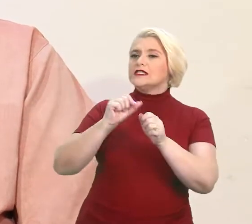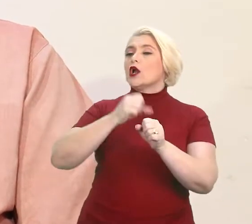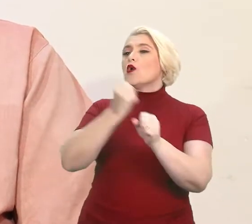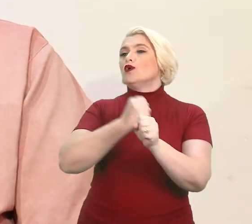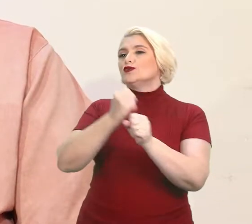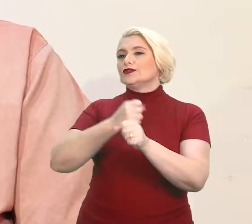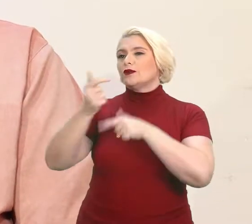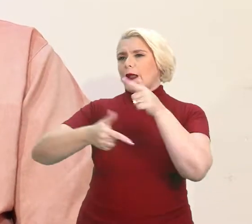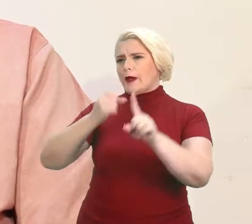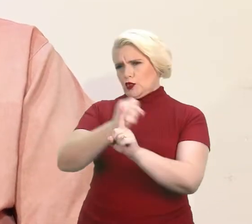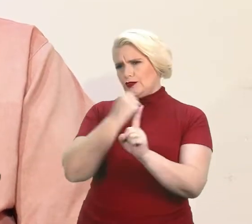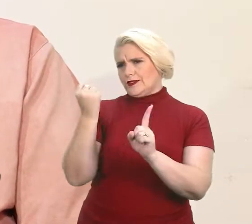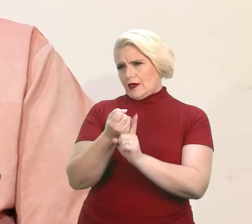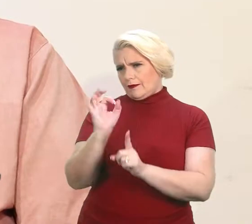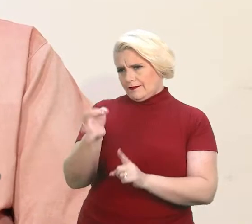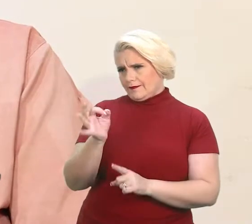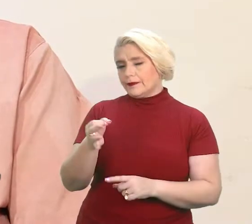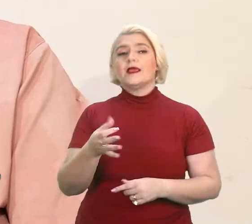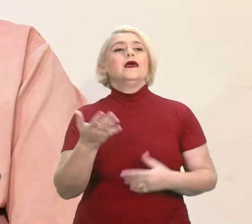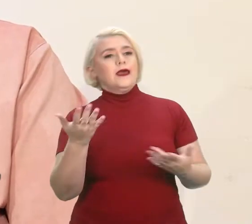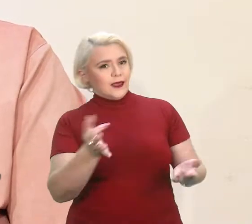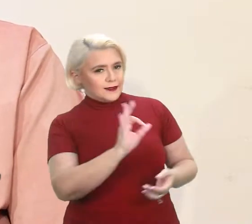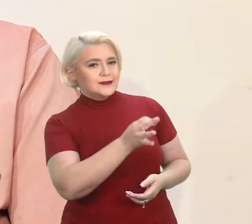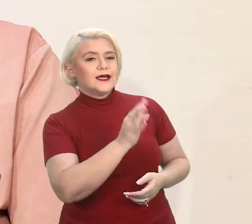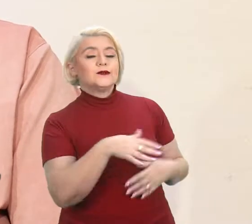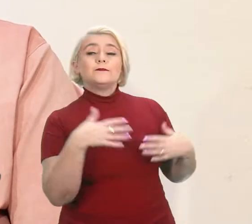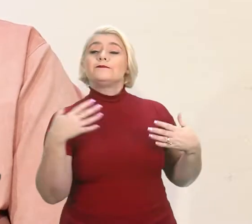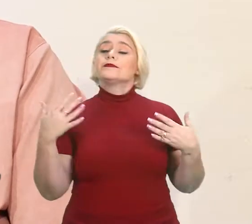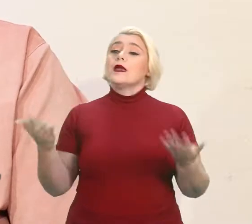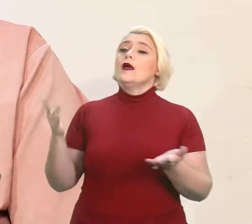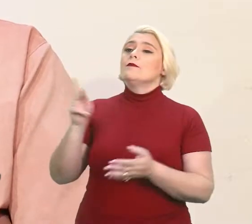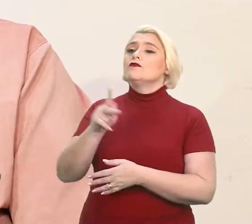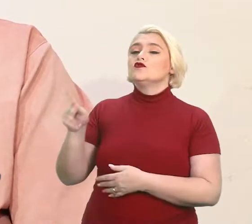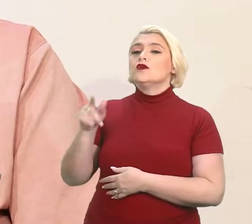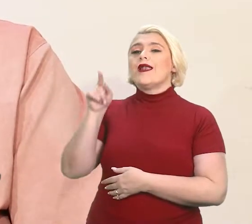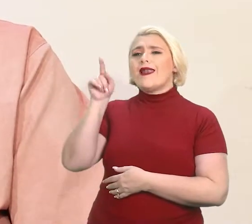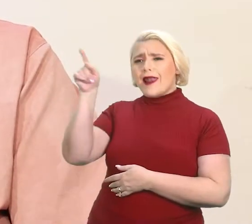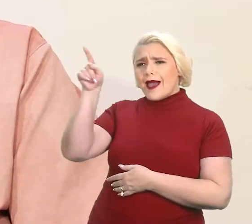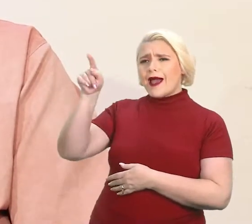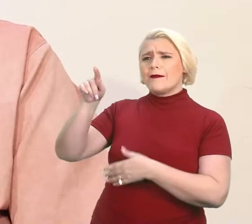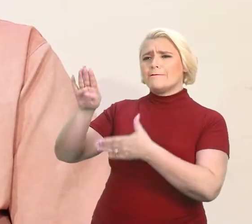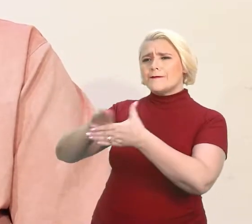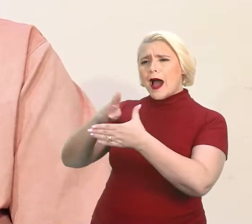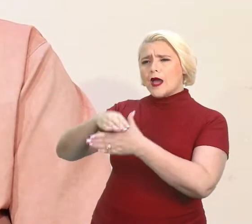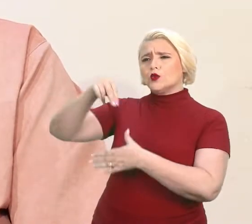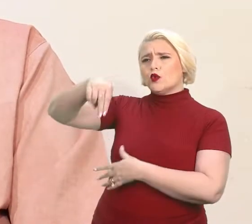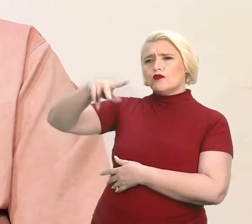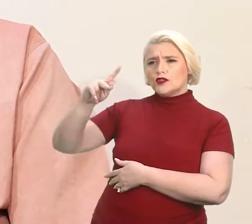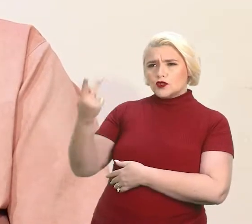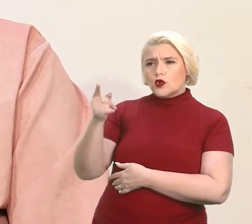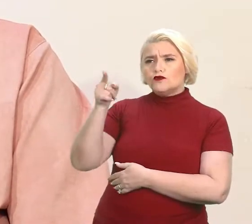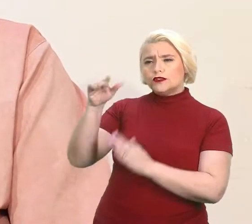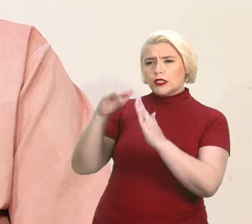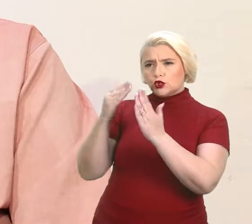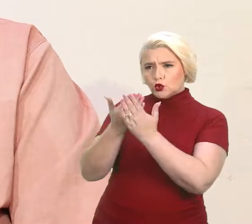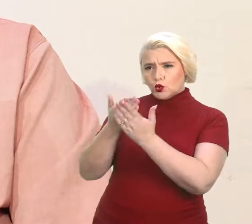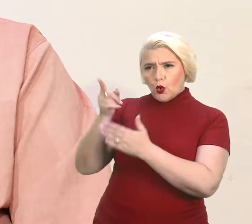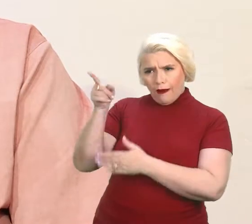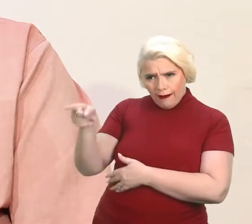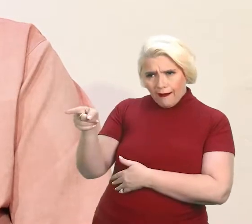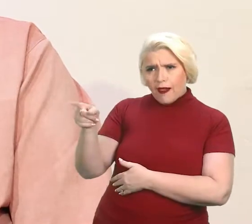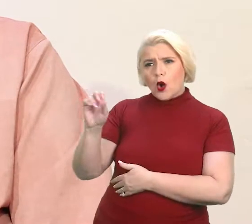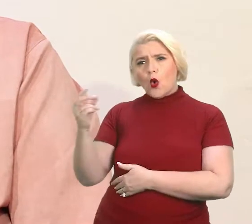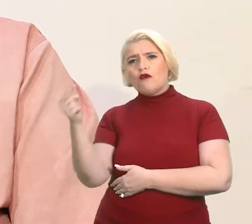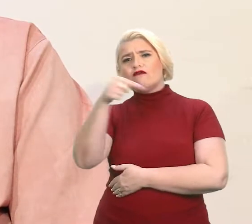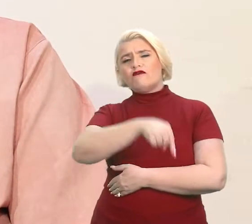sociais. Exato. Mas, professora, lá no Novo Horizonte, a senhora estudou por ali mesmo, estudou aqui no centro da